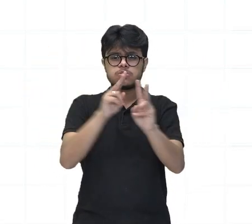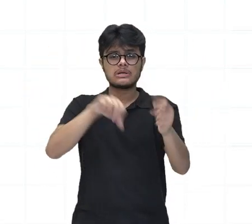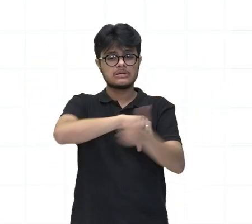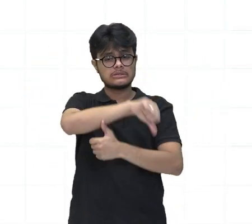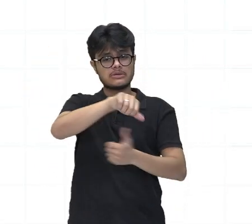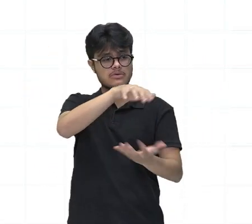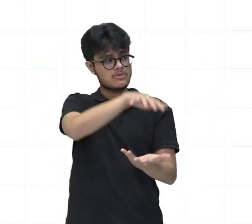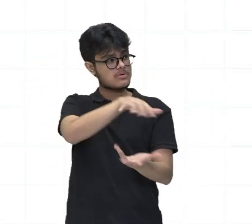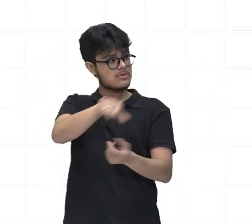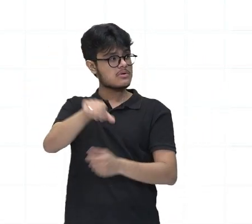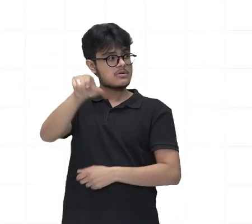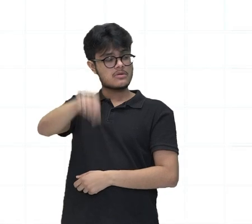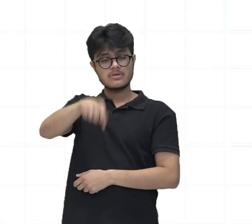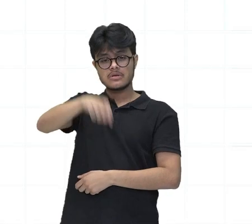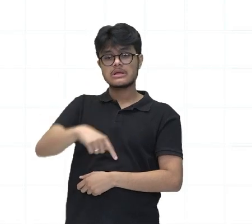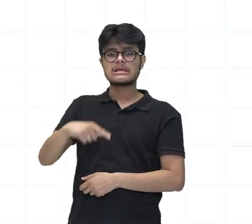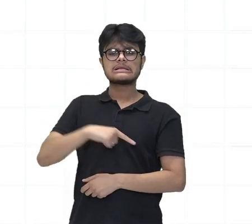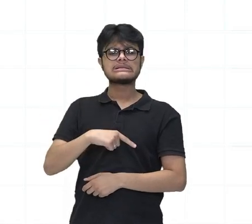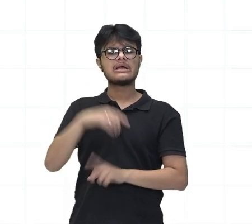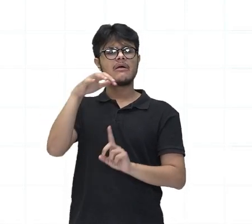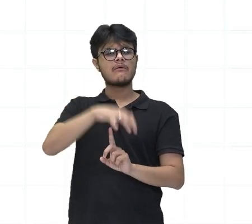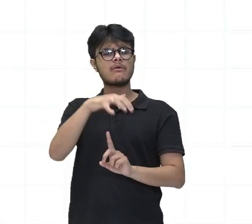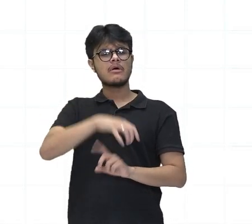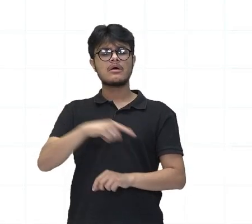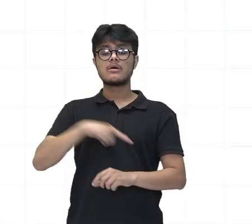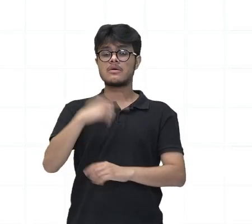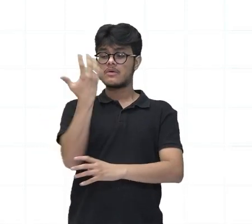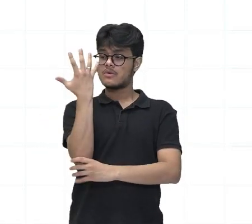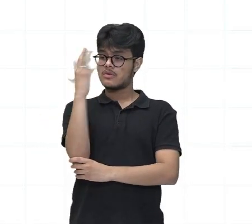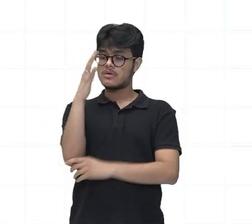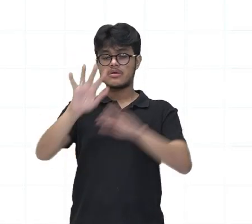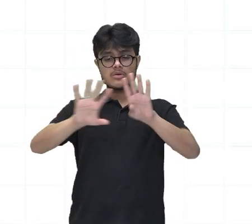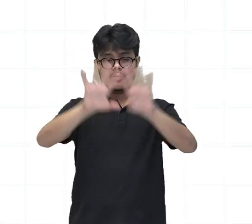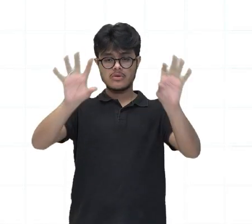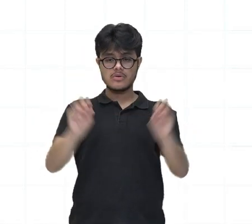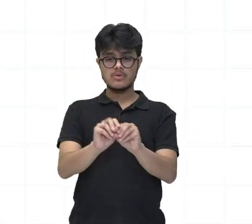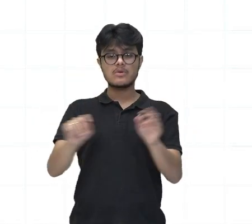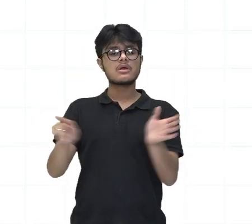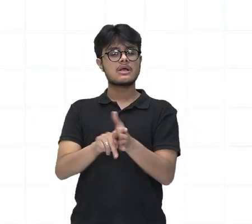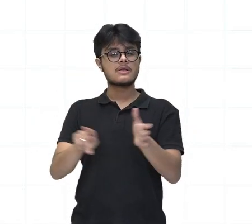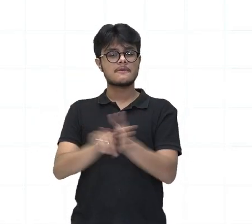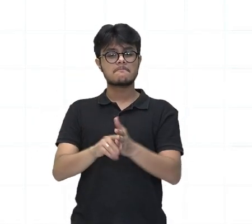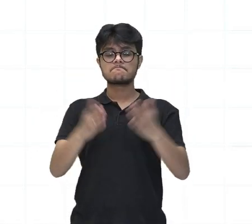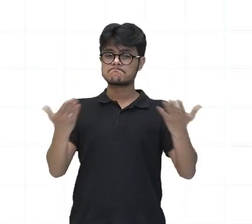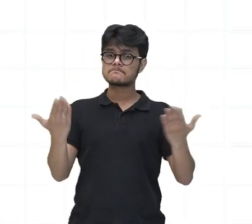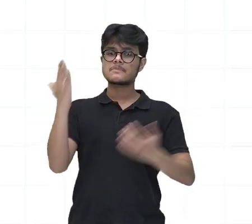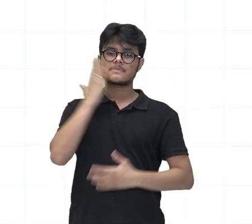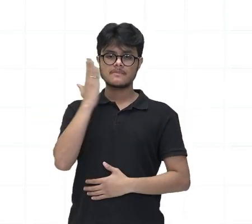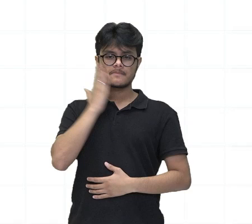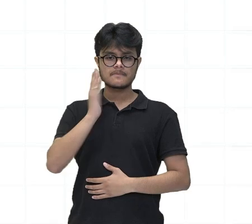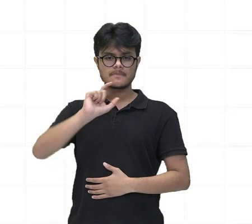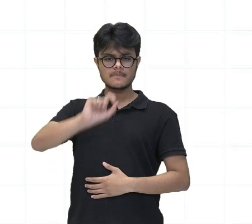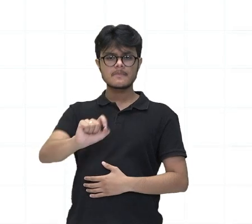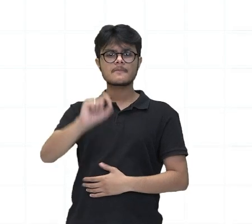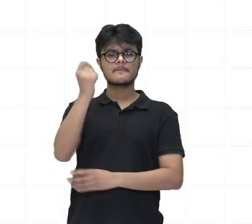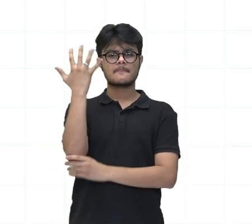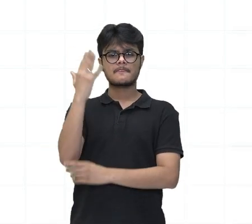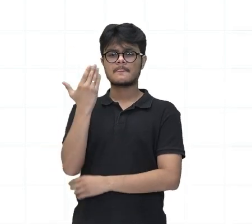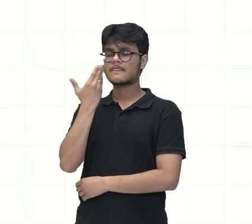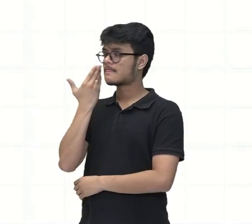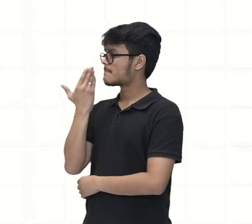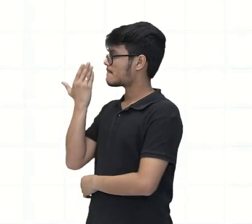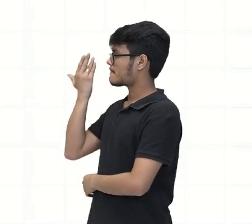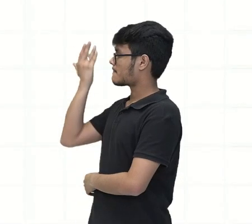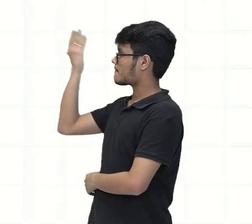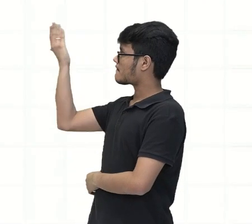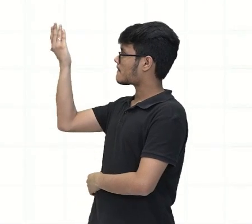mundo, influenciando a vegetação e os ecossistemas. Então, como nós temos aí, ó, na ilustração, e vejam